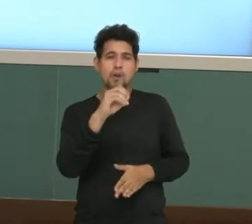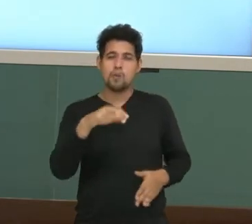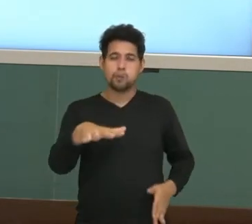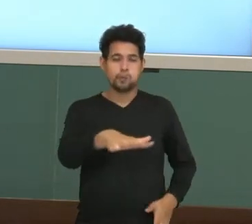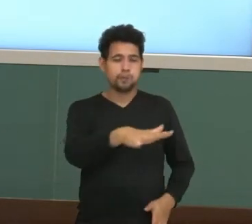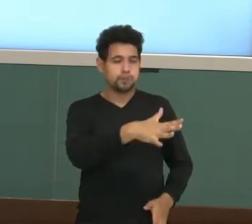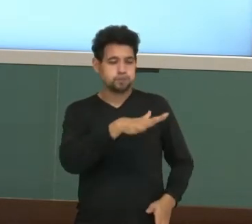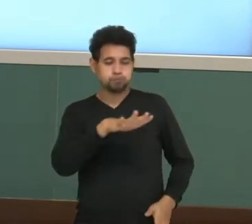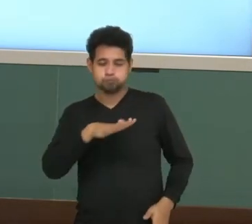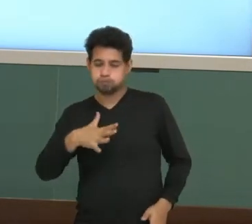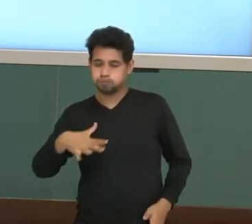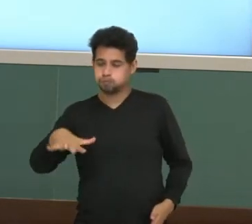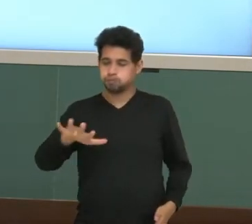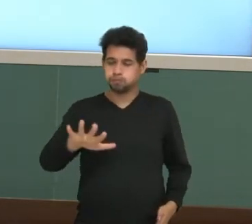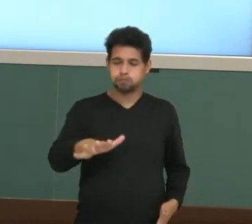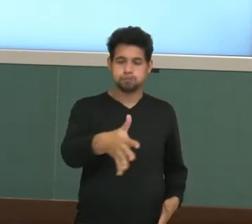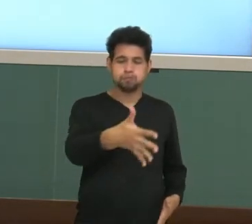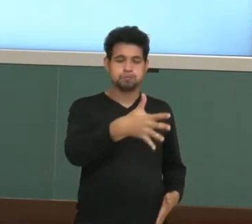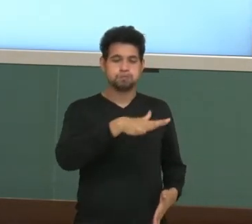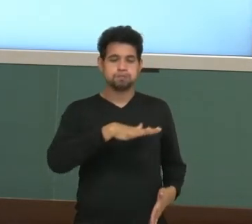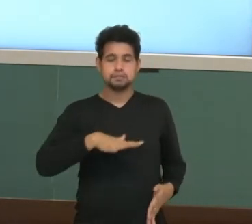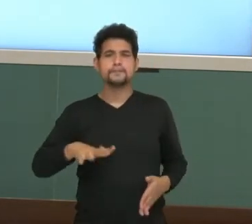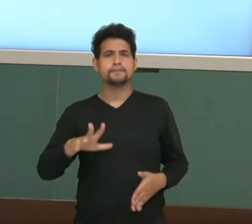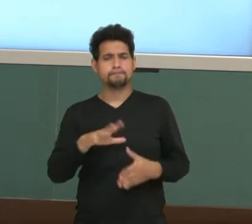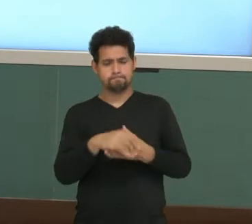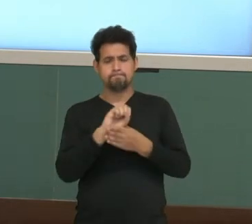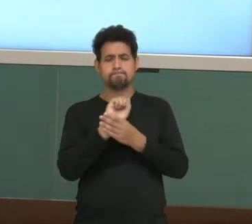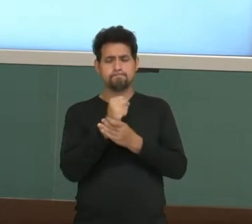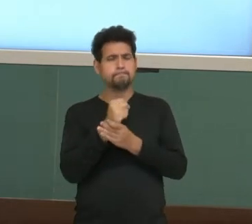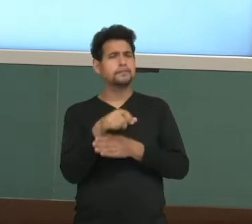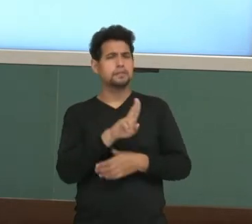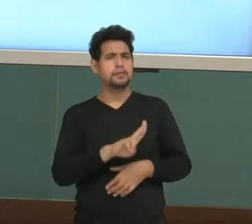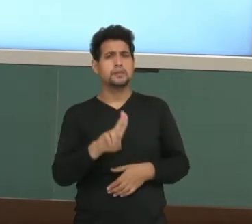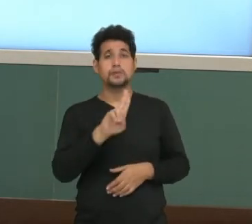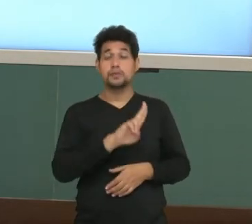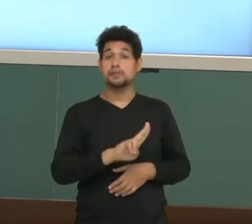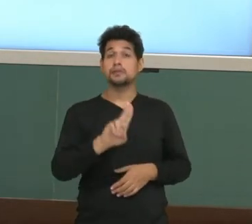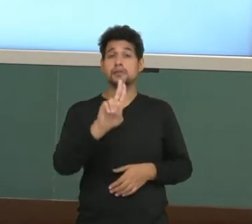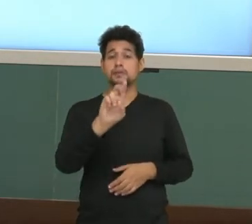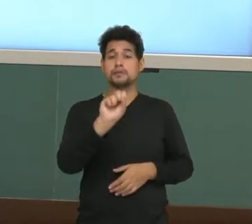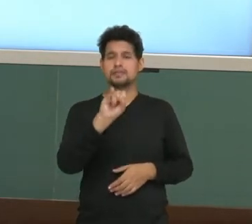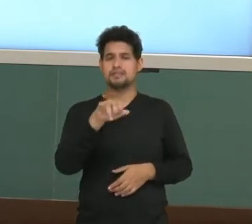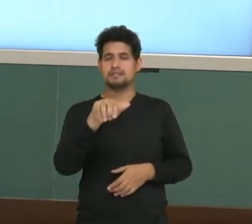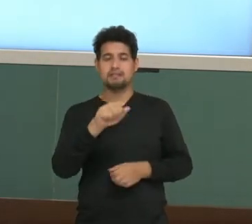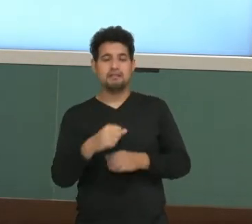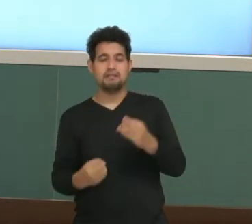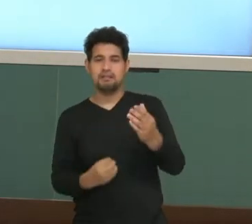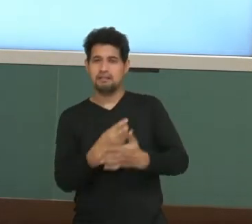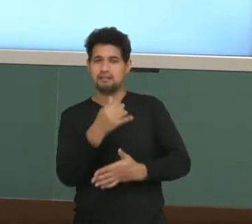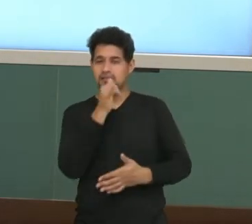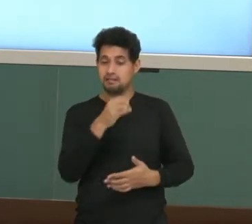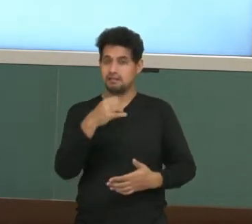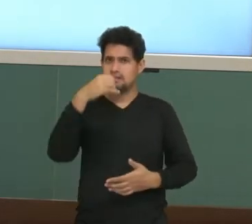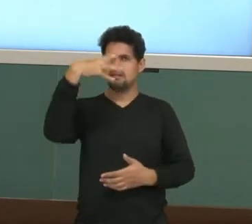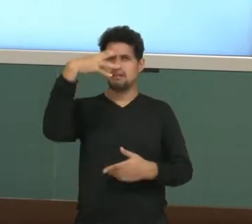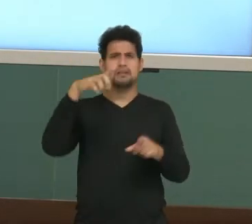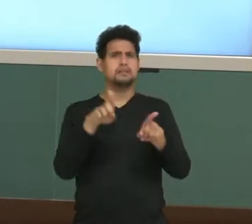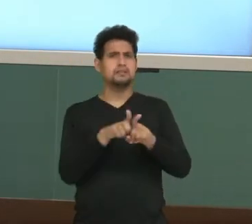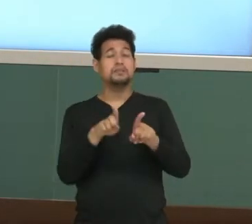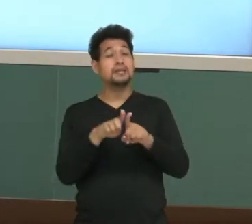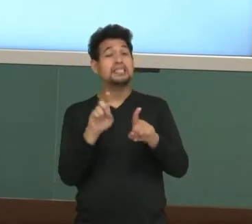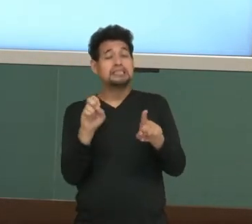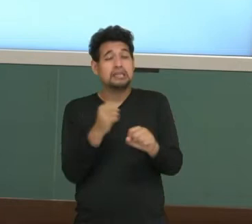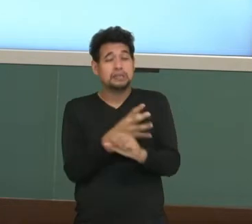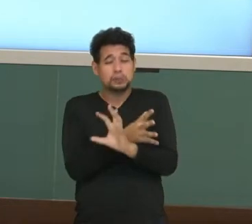têm a finalidade de garantir a capacidade da usina de produzir energia elétrica mesmo nos períodos de